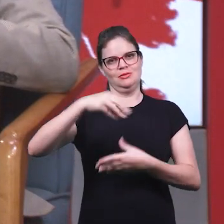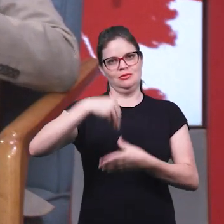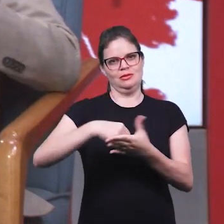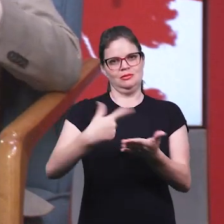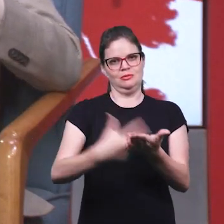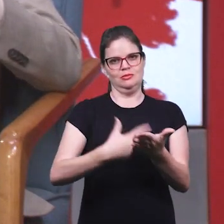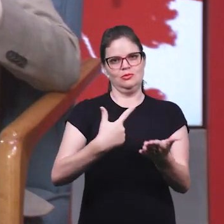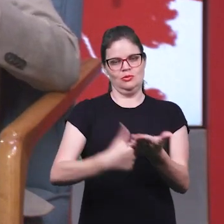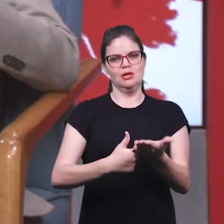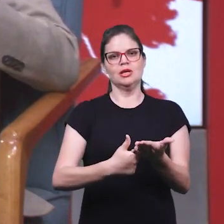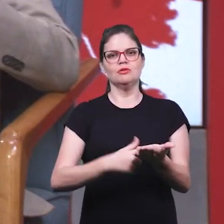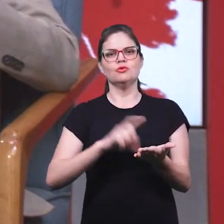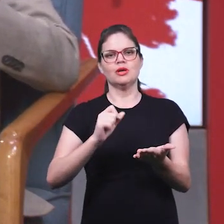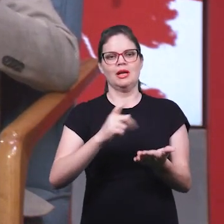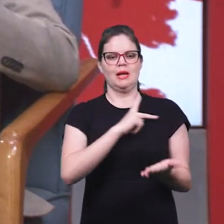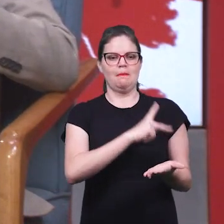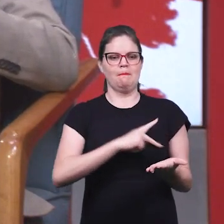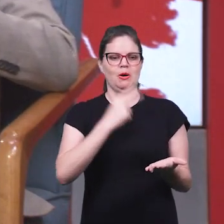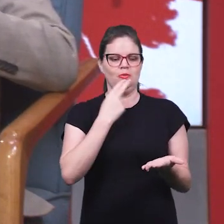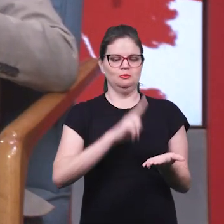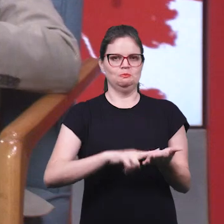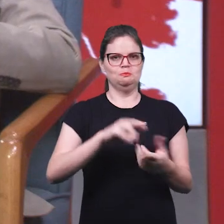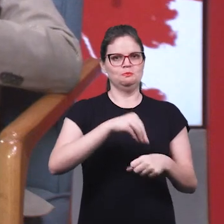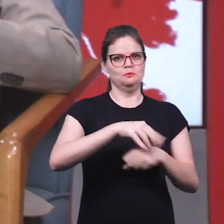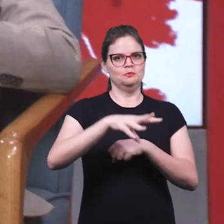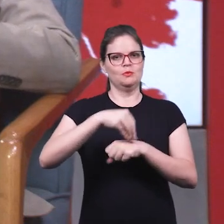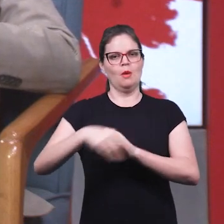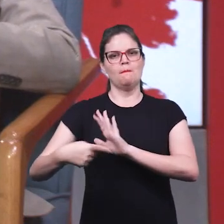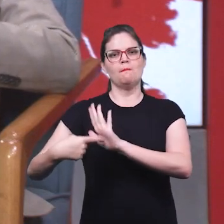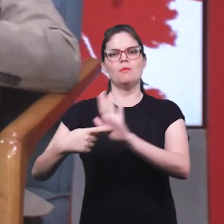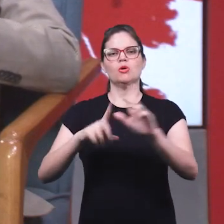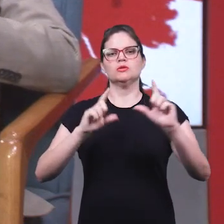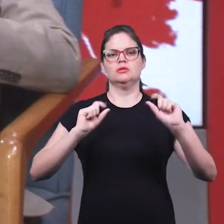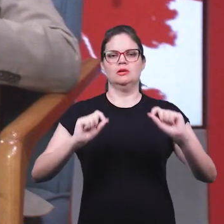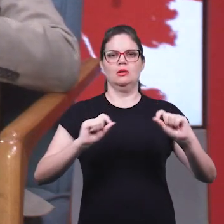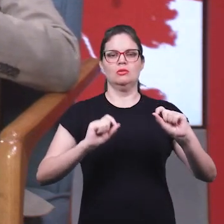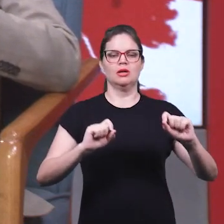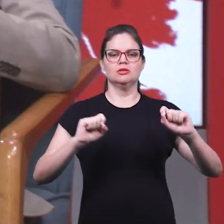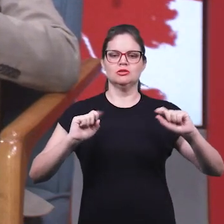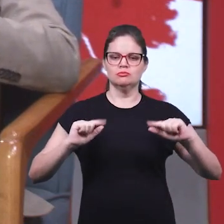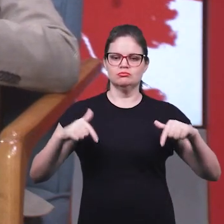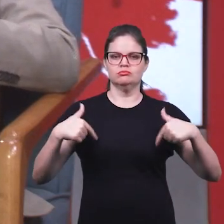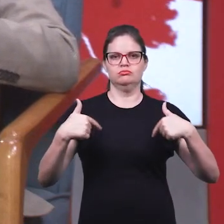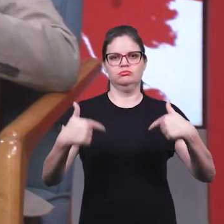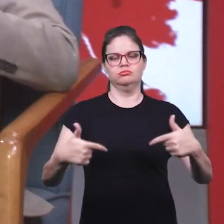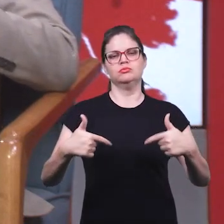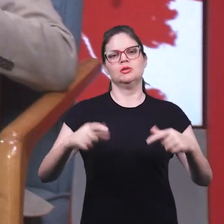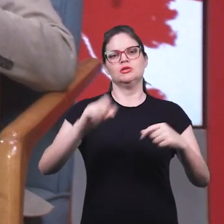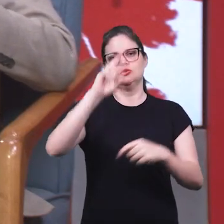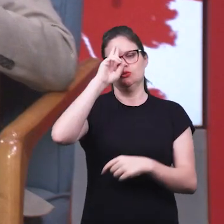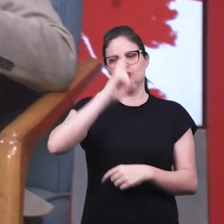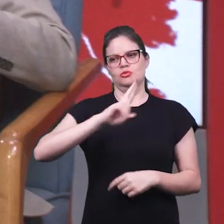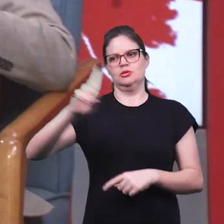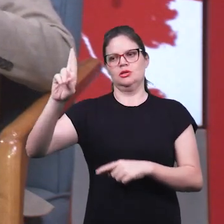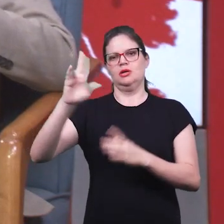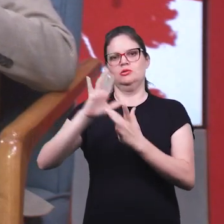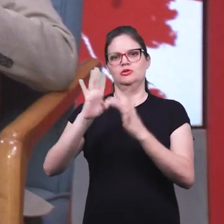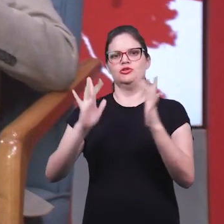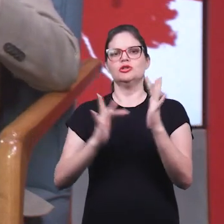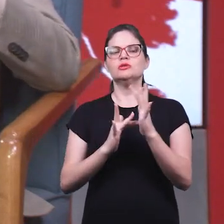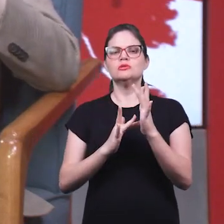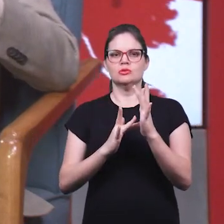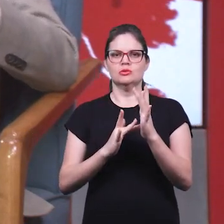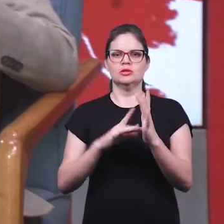Paulo, há uma ênfase a mostrar a obra de Deus na vida da igreja ou no ministério da igreja